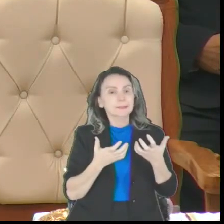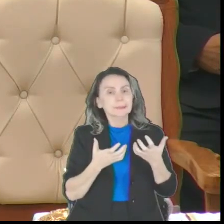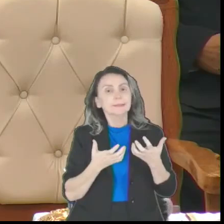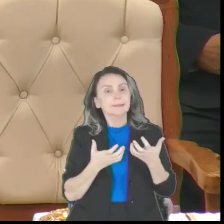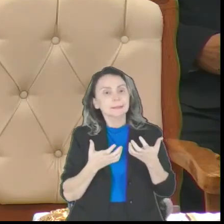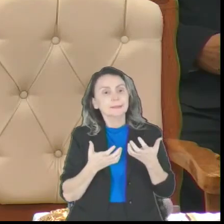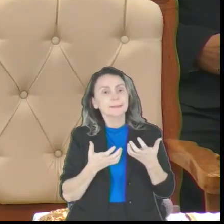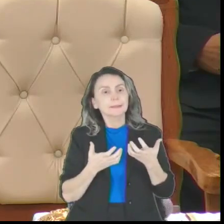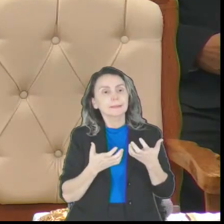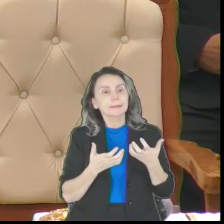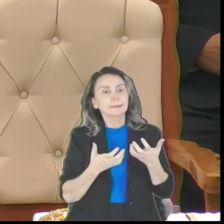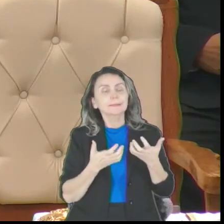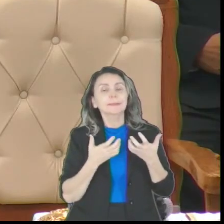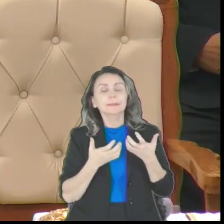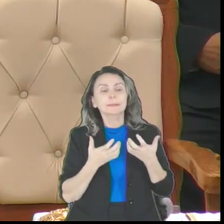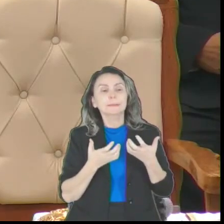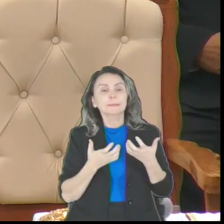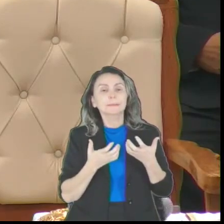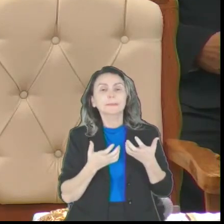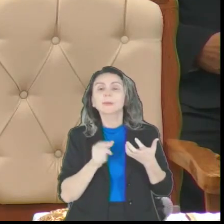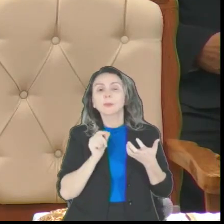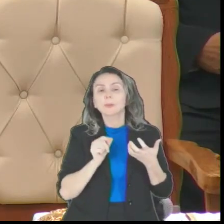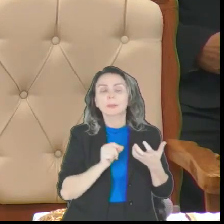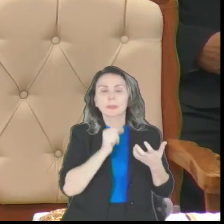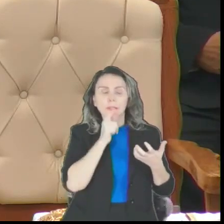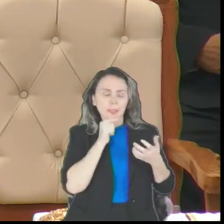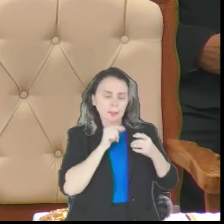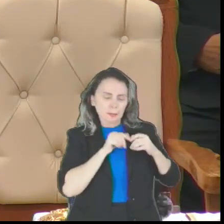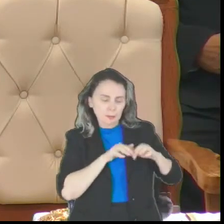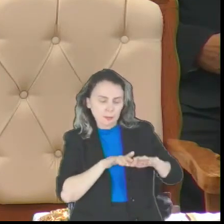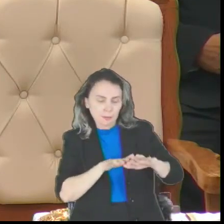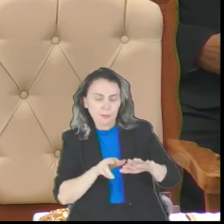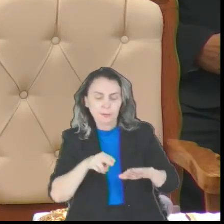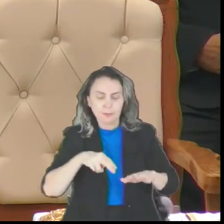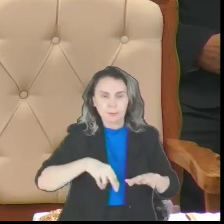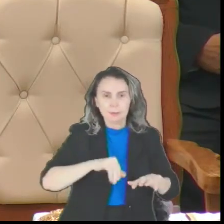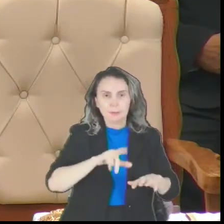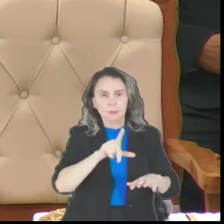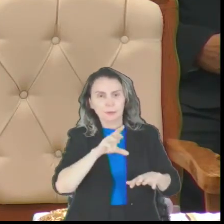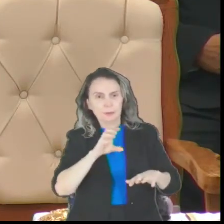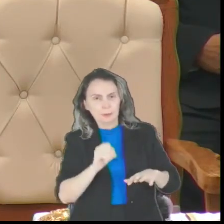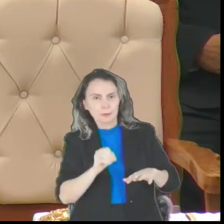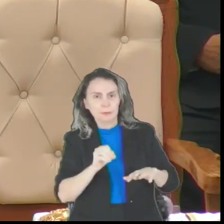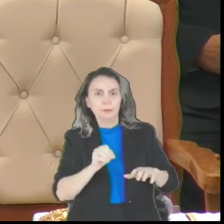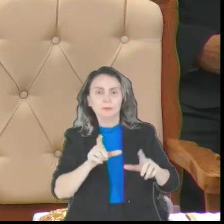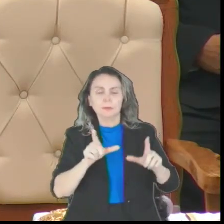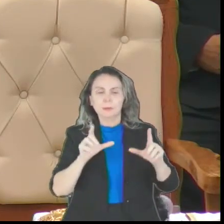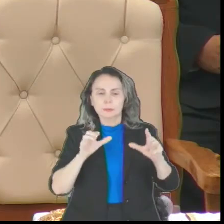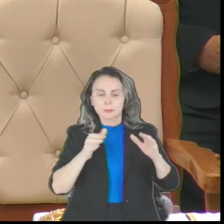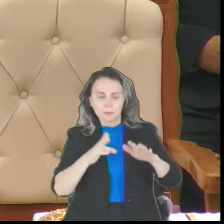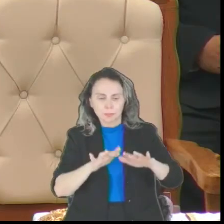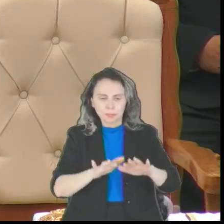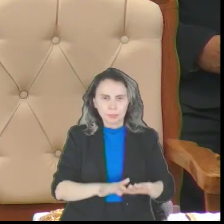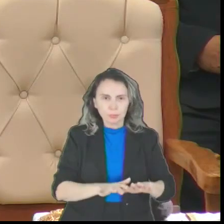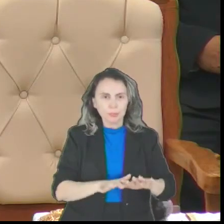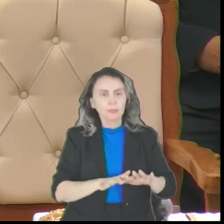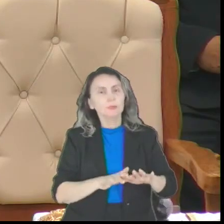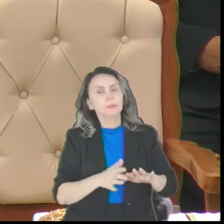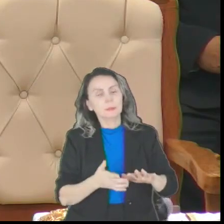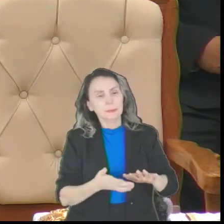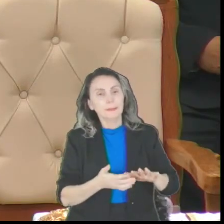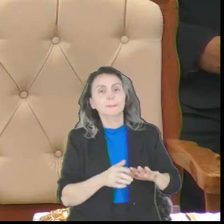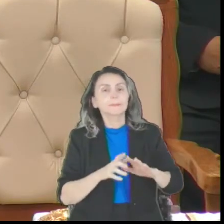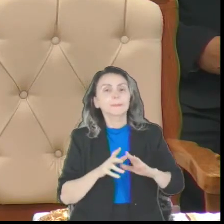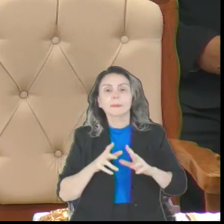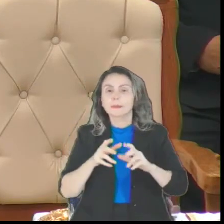Israel, em que o rio Nilo iria secar e as nações iriam para Jerusalém e falariam a mesma